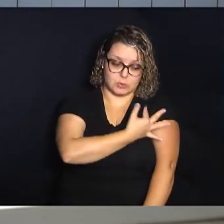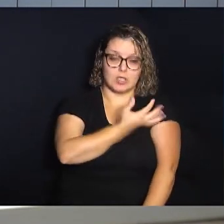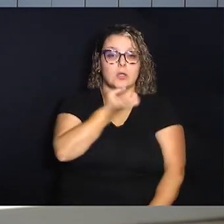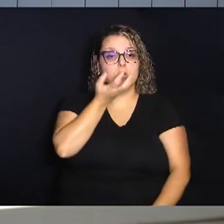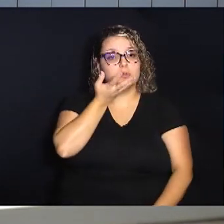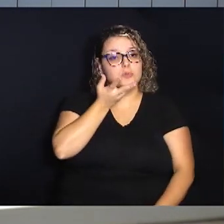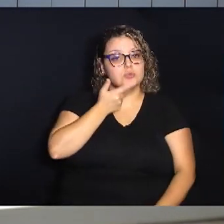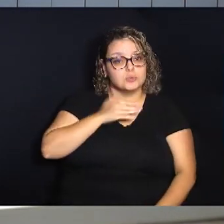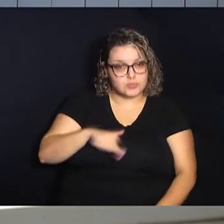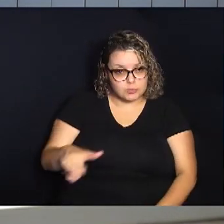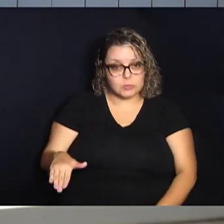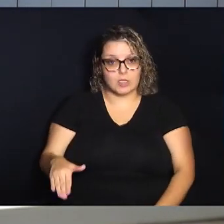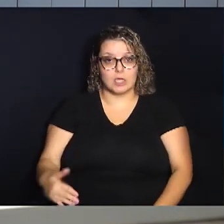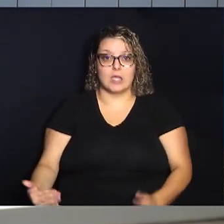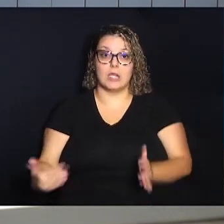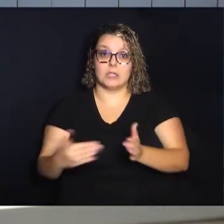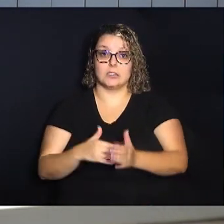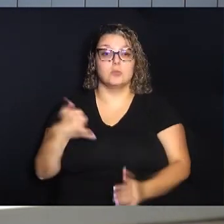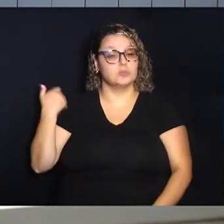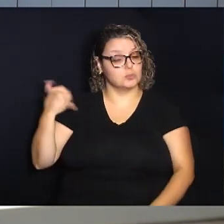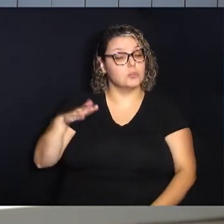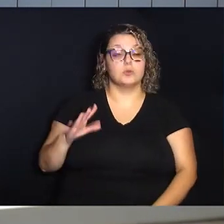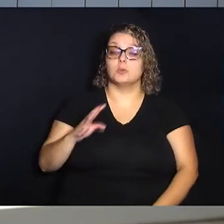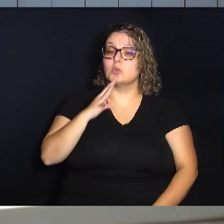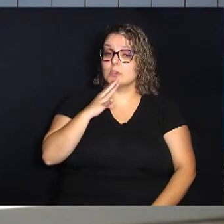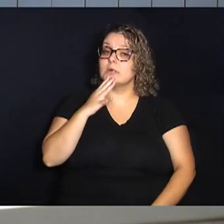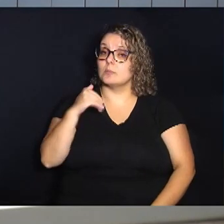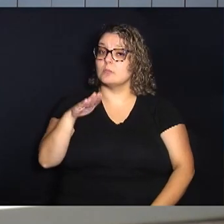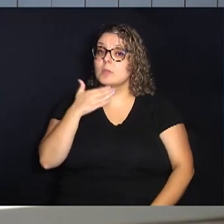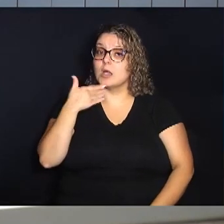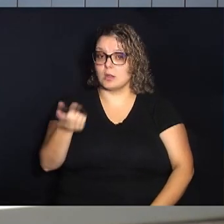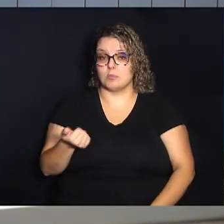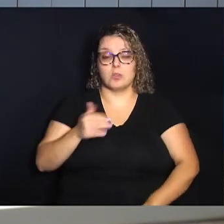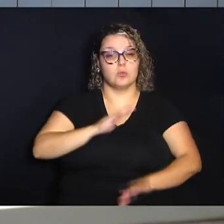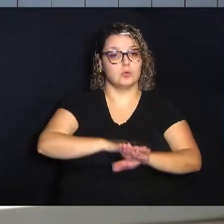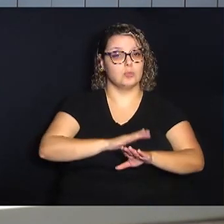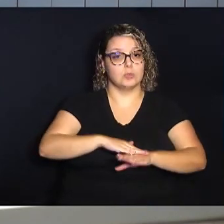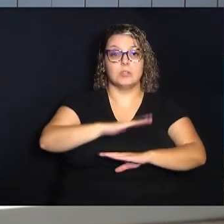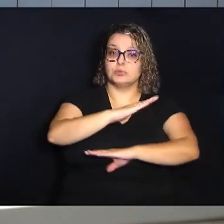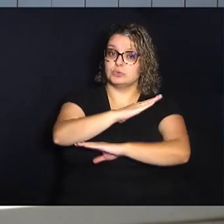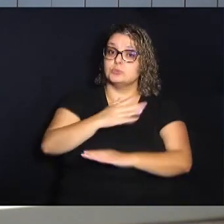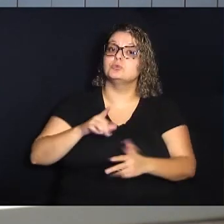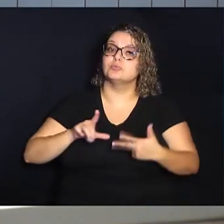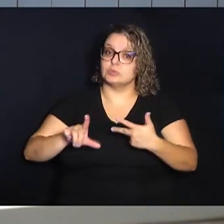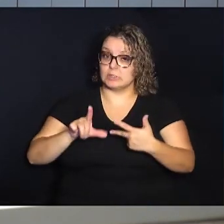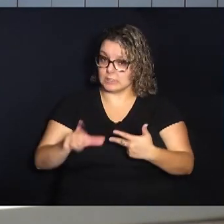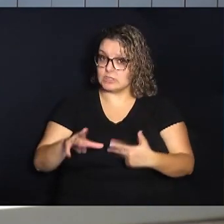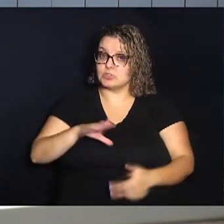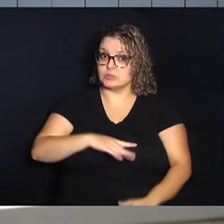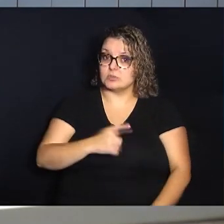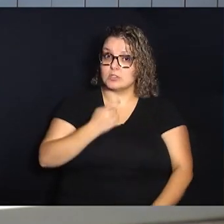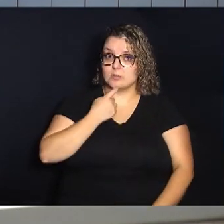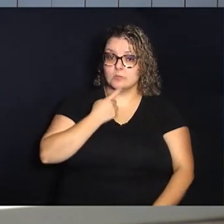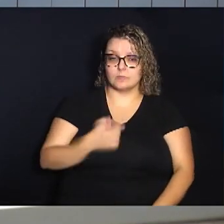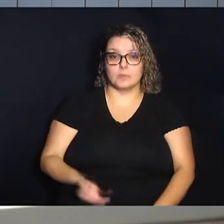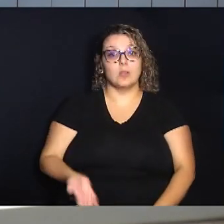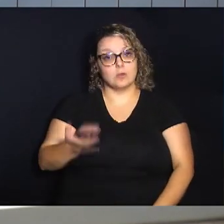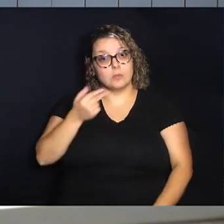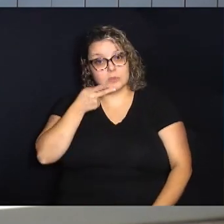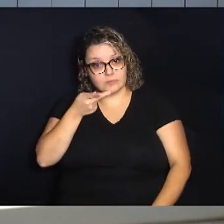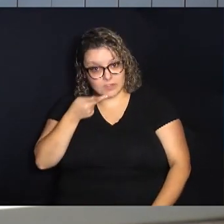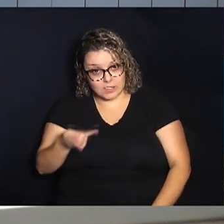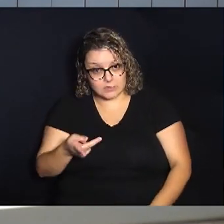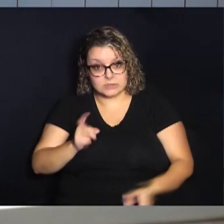até os adultos que queiram conhecer melhor o funcionamento do Legislativo Campineiro. Vamos falar agora